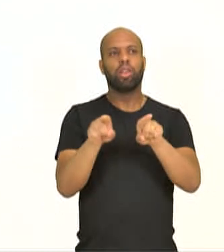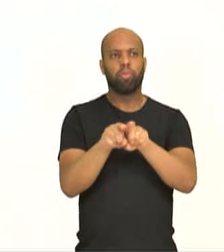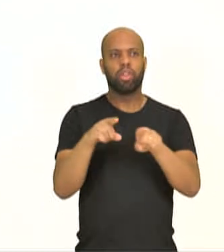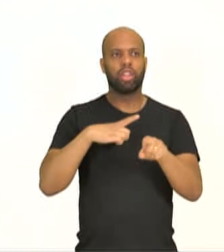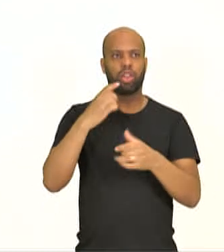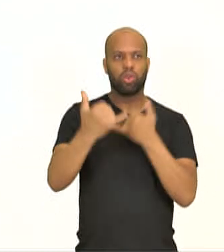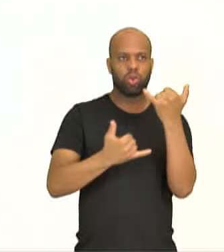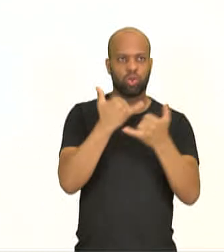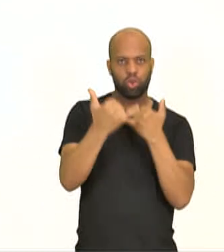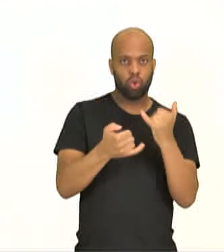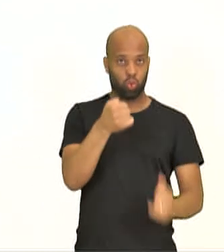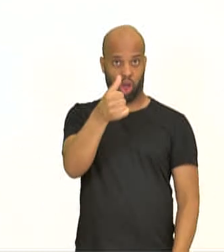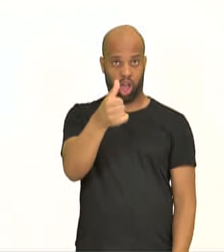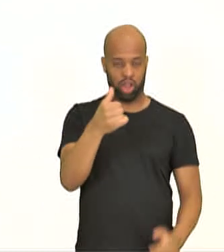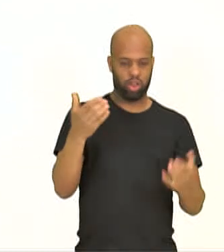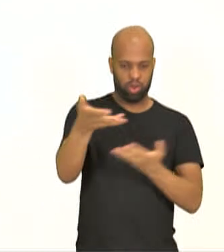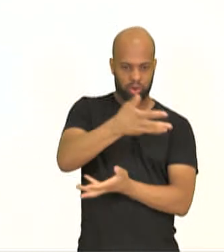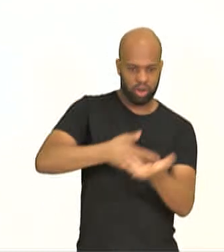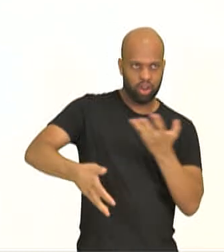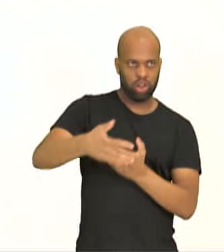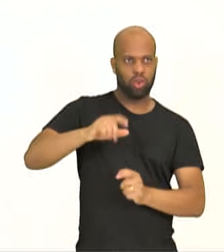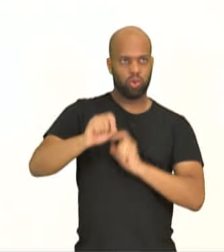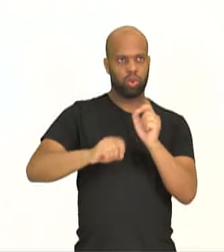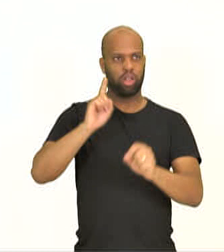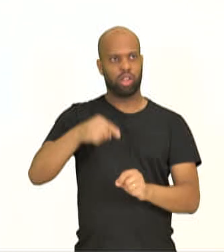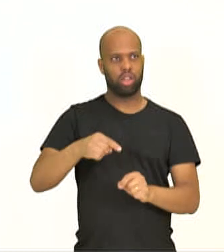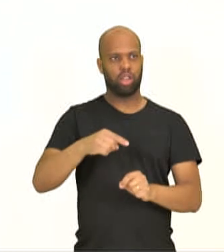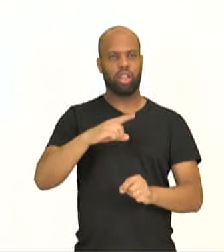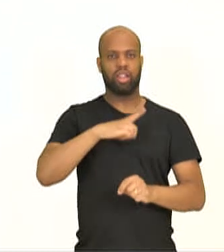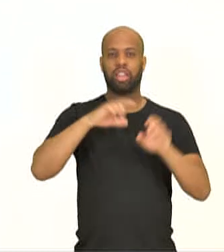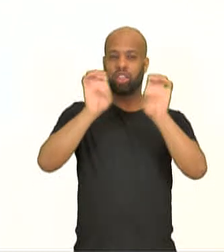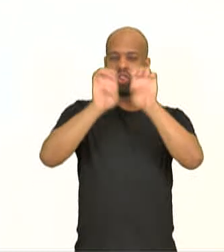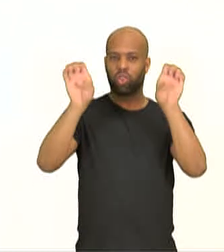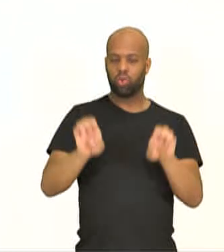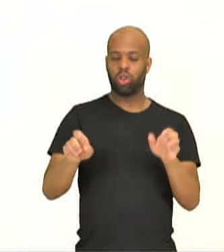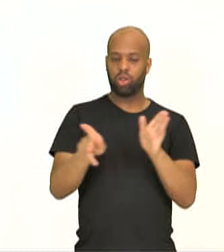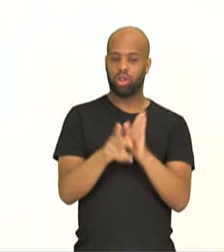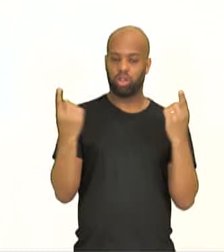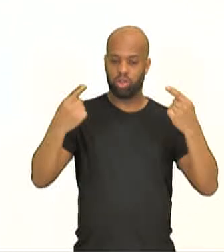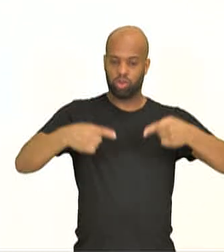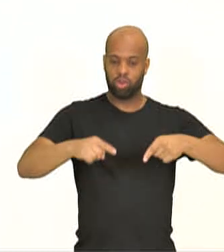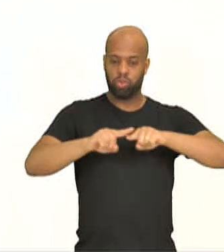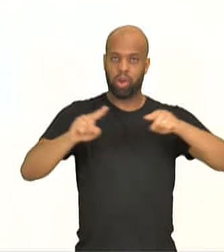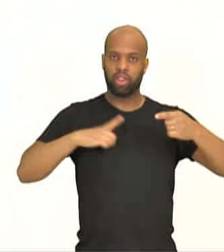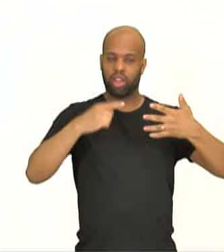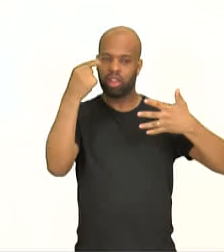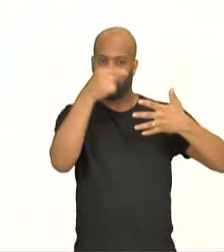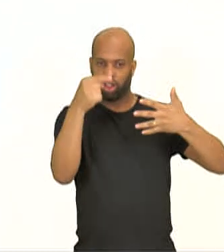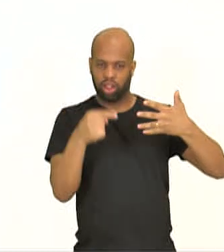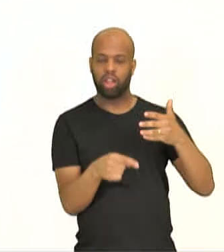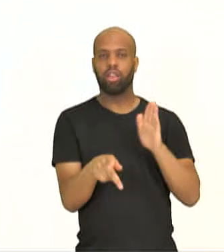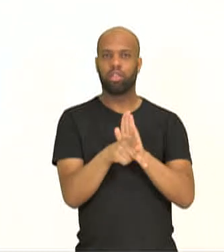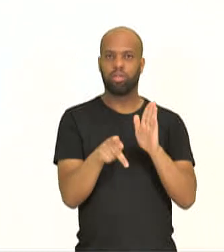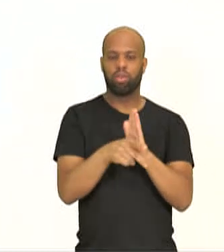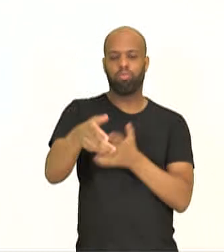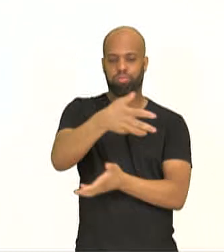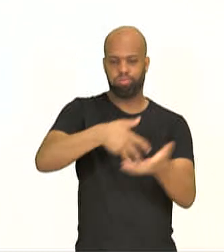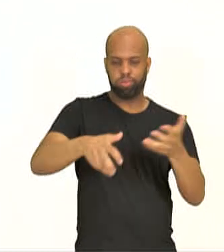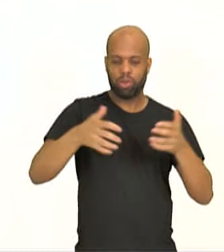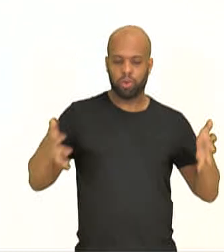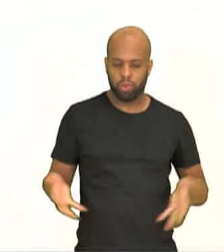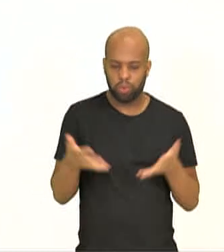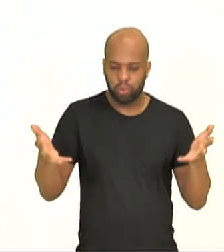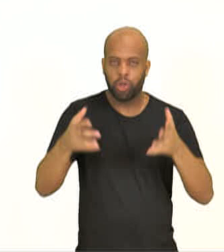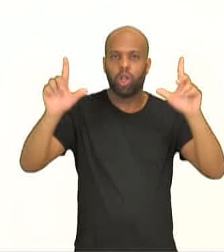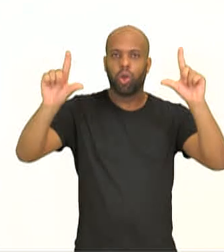jogos semi-cooperativos, que são basicamente jogos de estrutura competitiva, mas com elementos da cooperação. Eles favorecem a